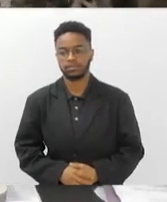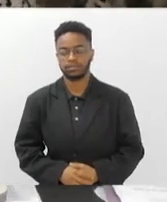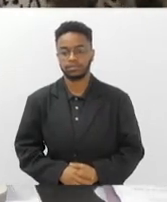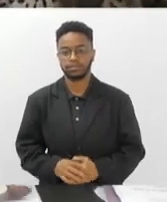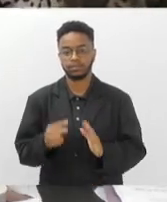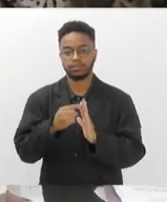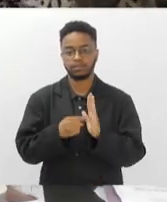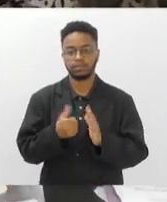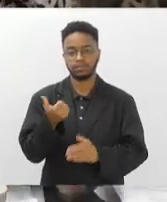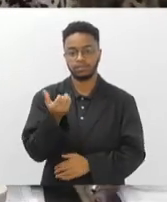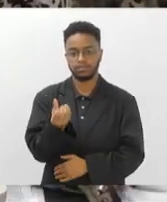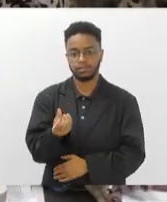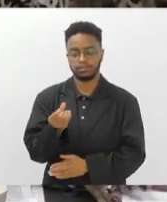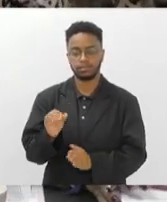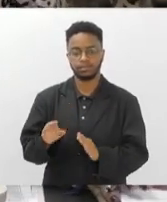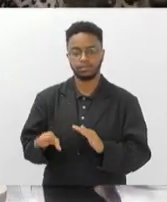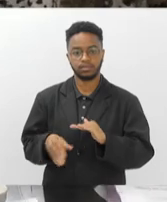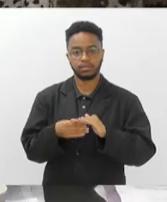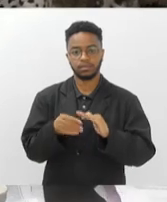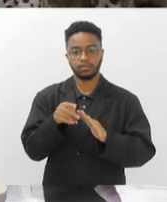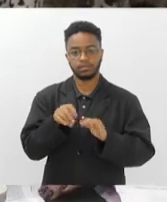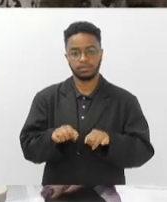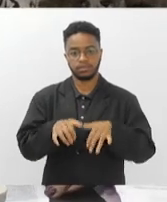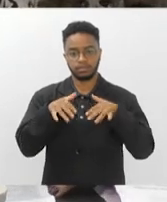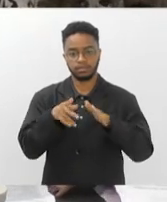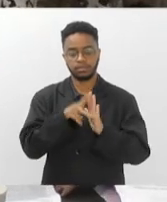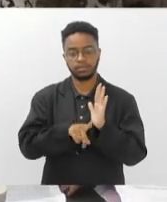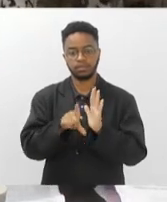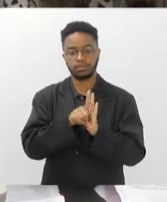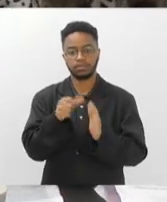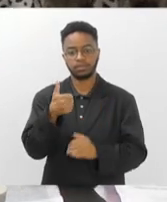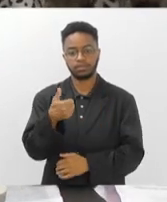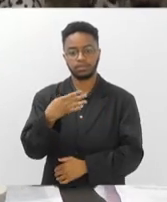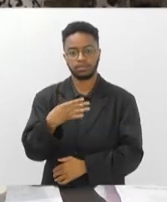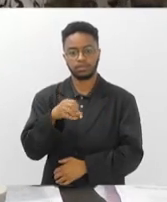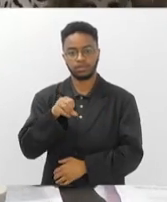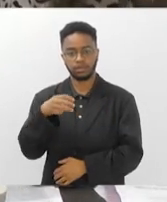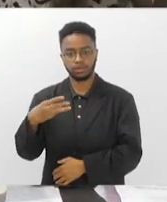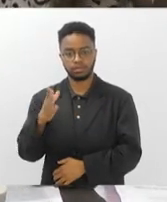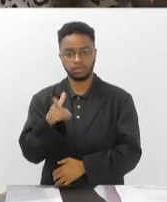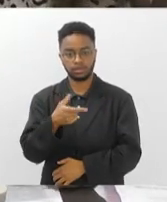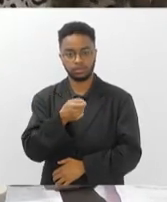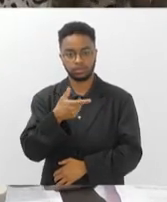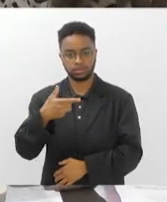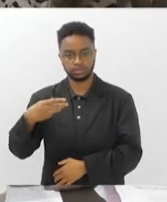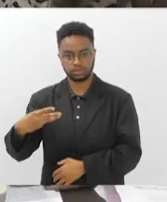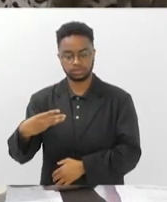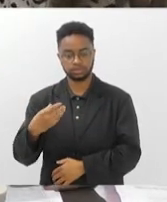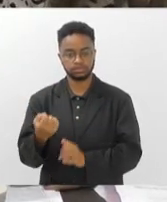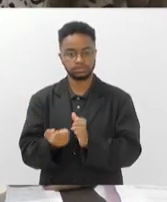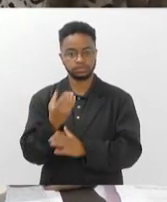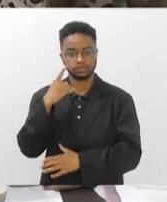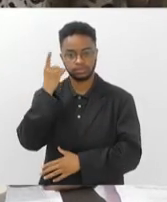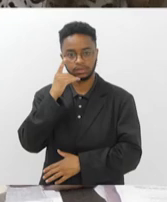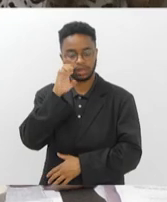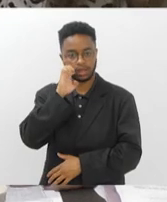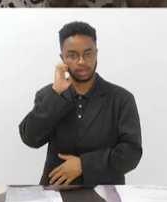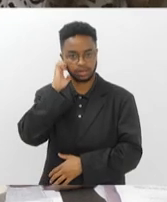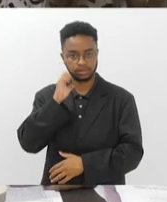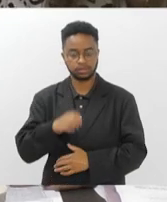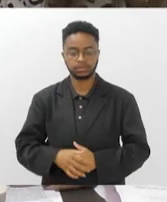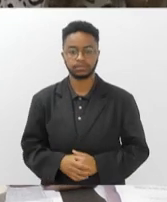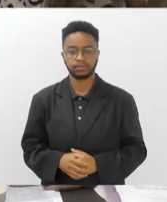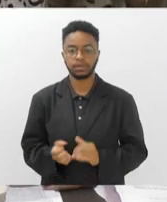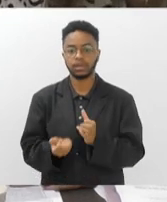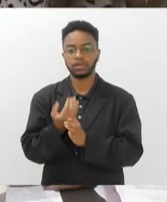Item 16 da pauta, emendas de plenário ao projeto de lei número 1493 de 2023, de autoria da deputada Érica Takimoto, que